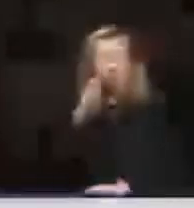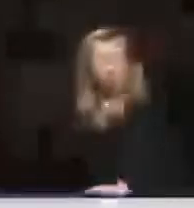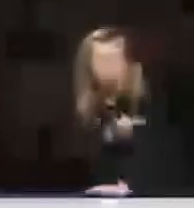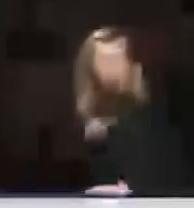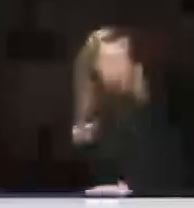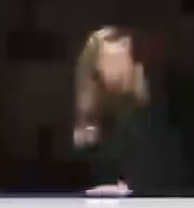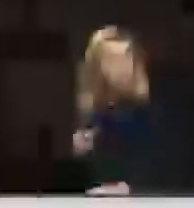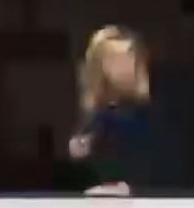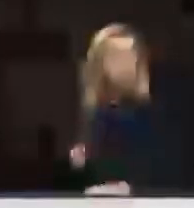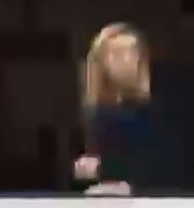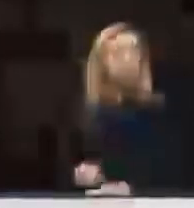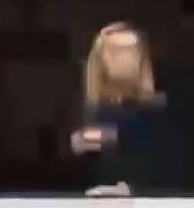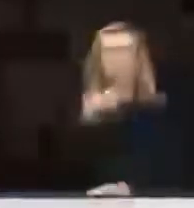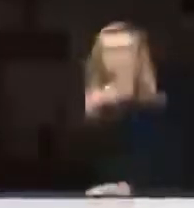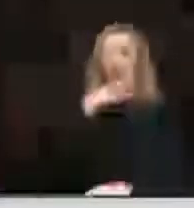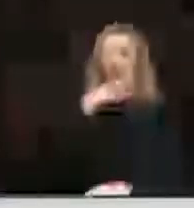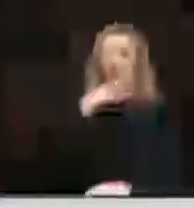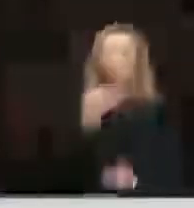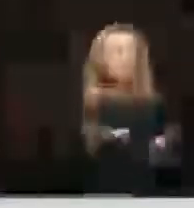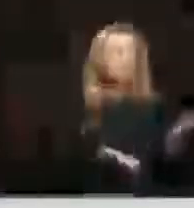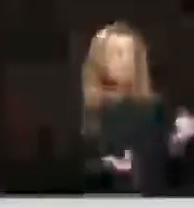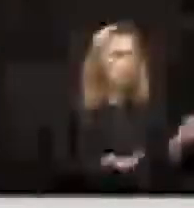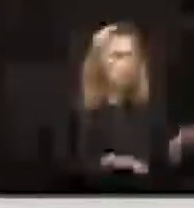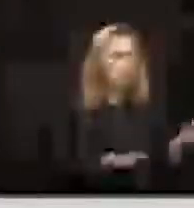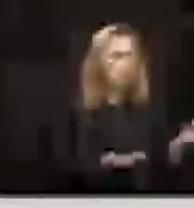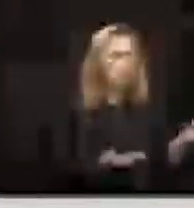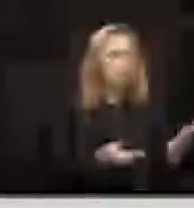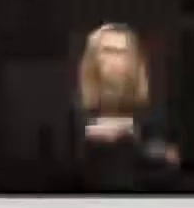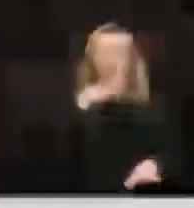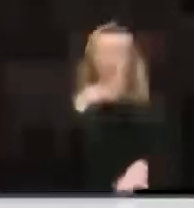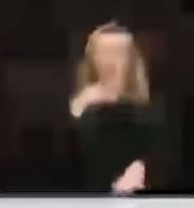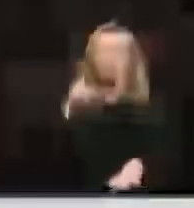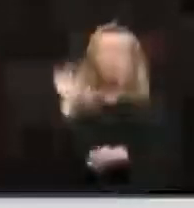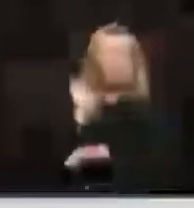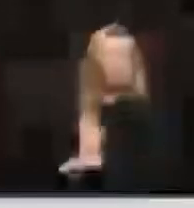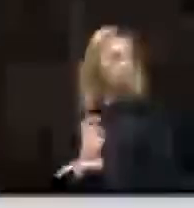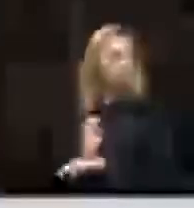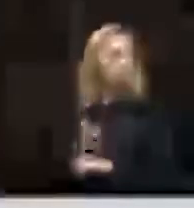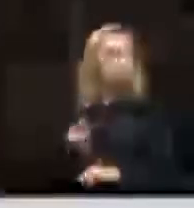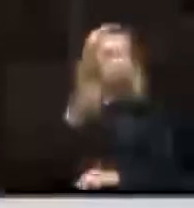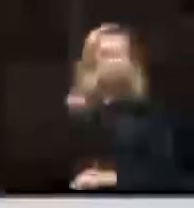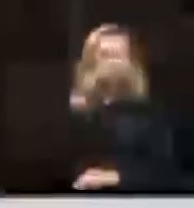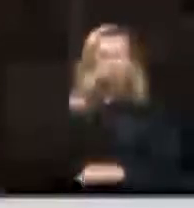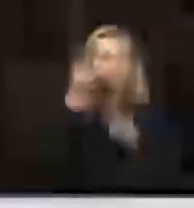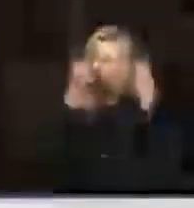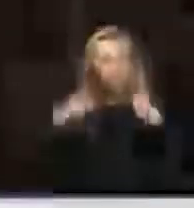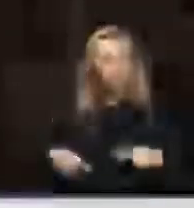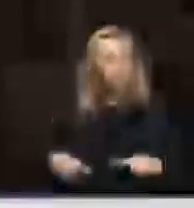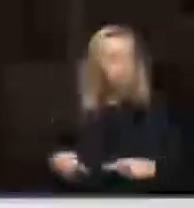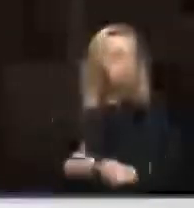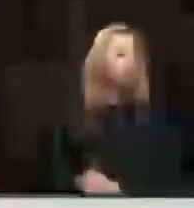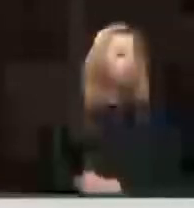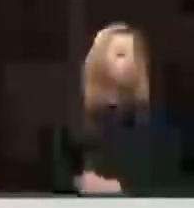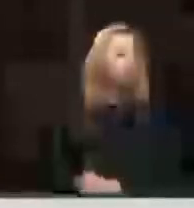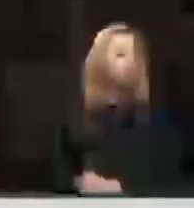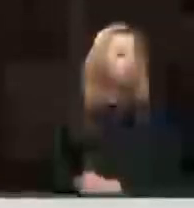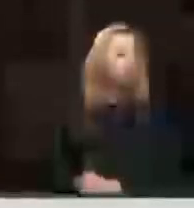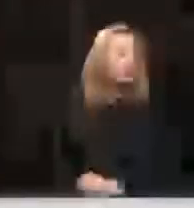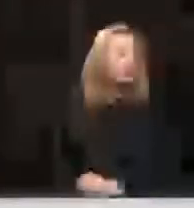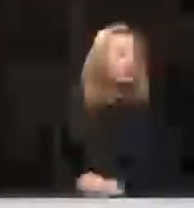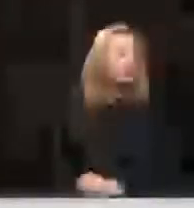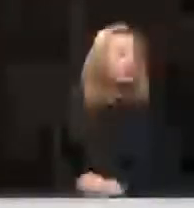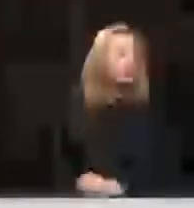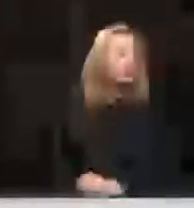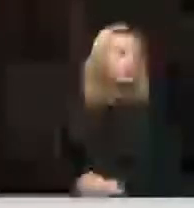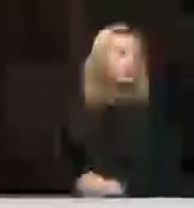no Parlamento Estadual, parlamentares presos há 1 ano, sem nenhum julgamento. Nenhum. A